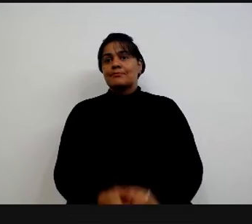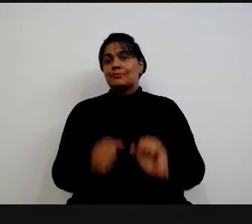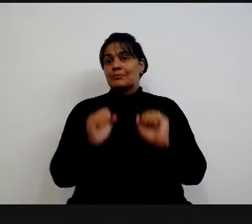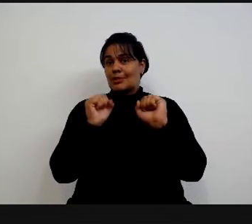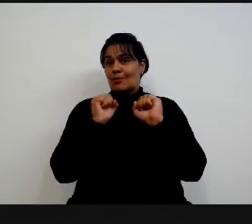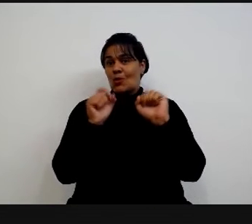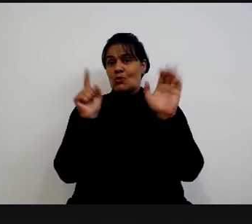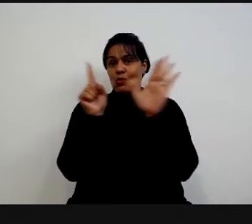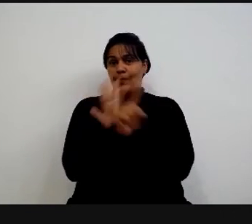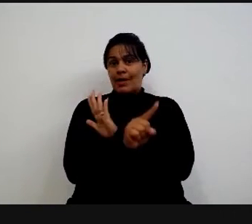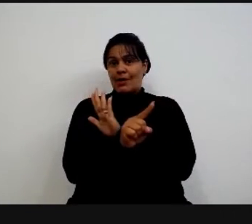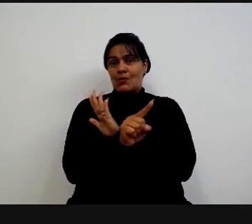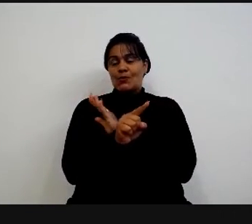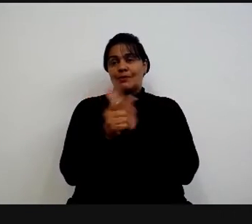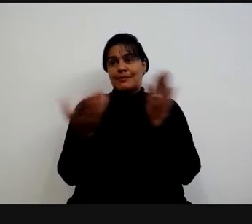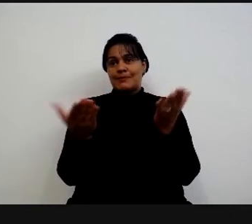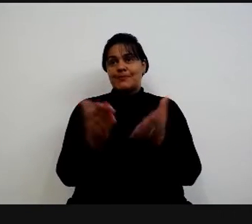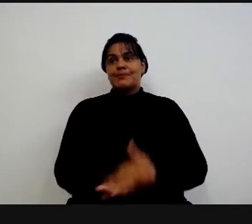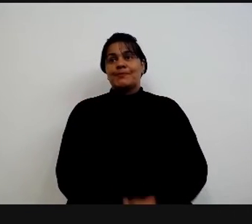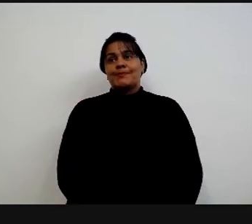Pode ser.